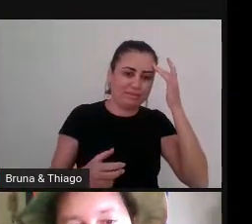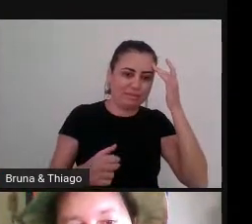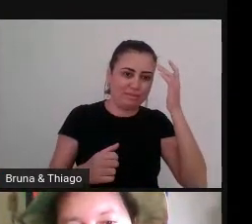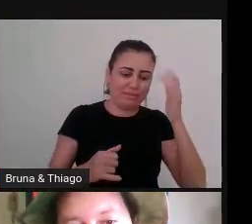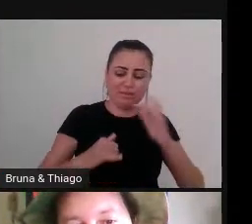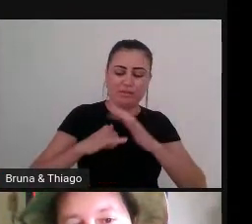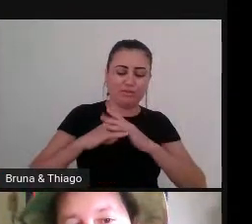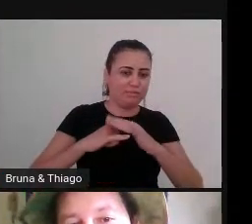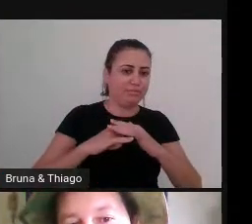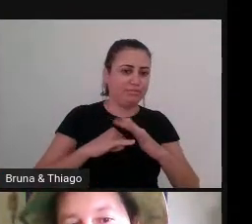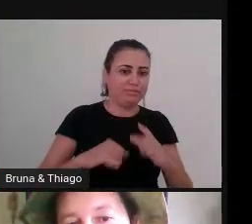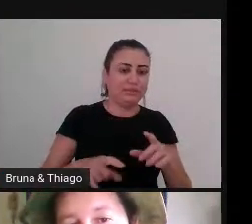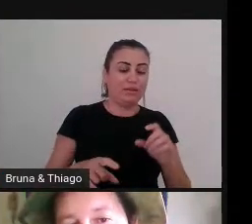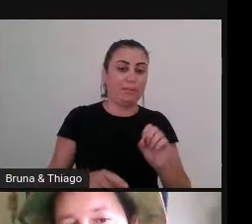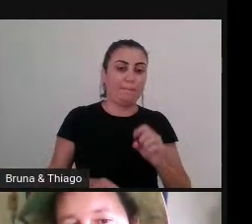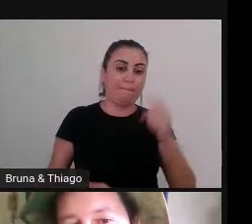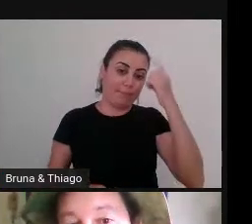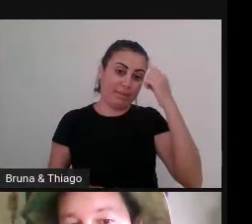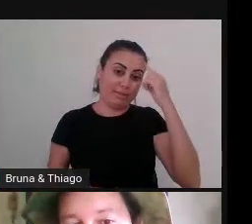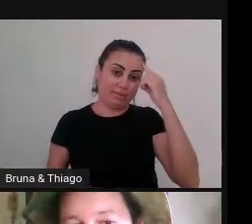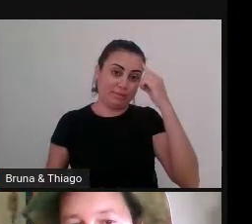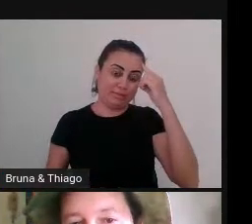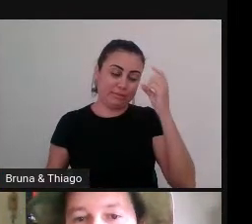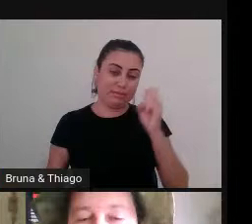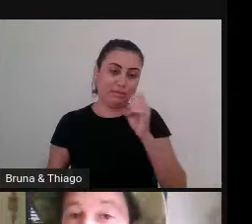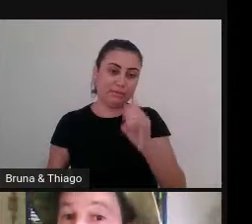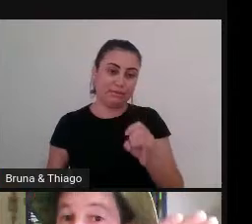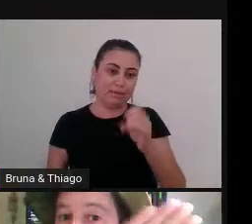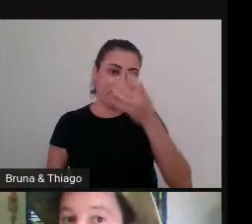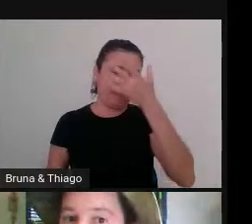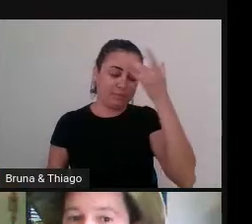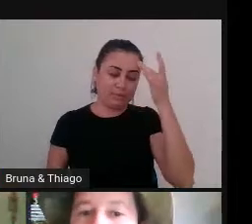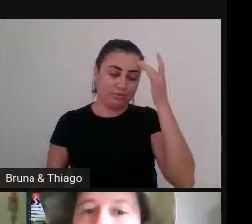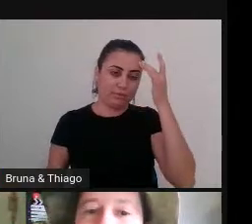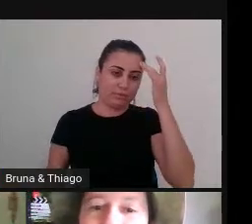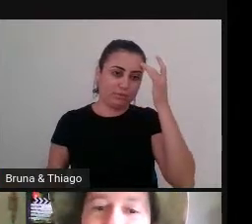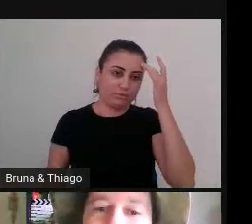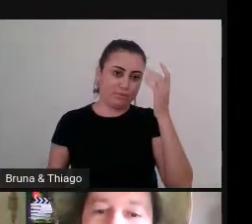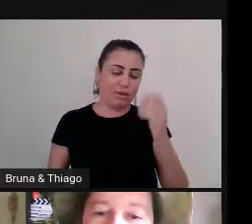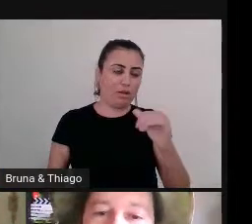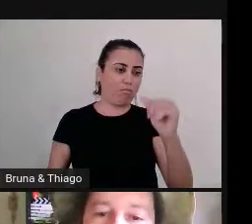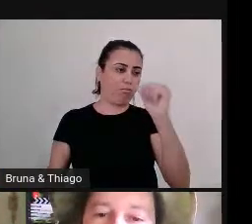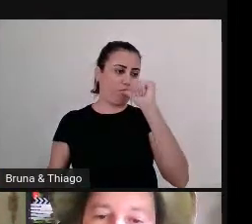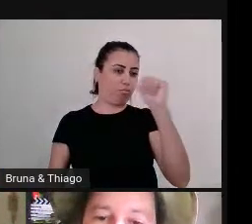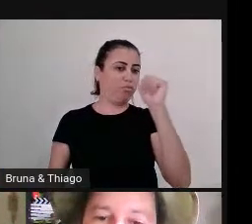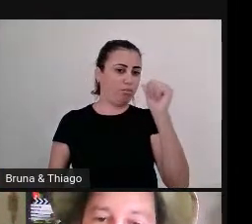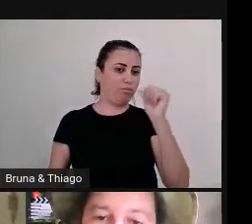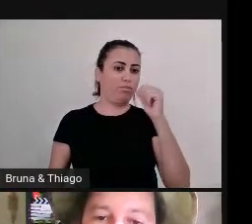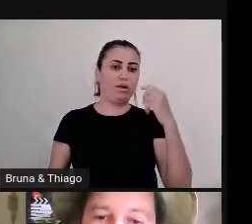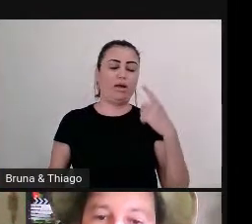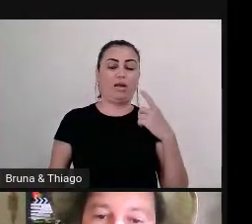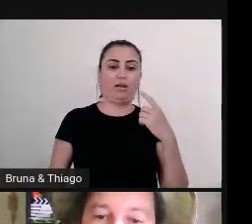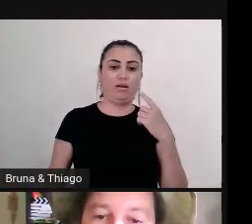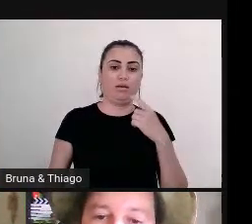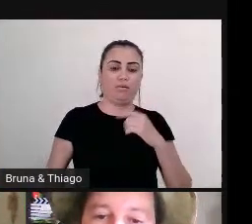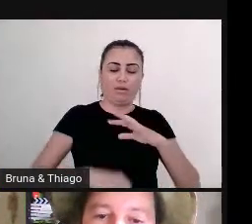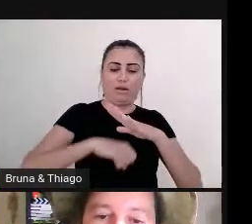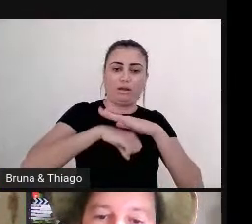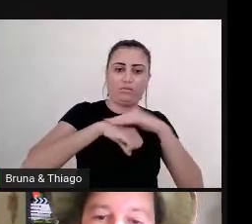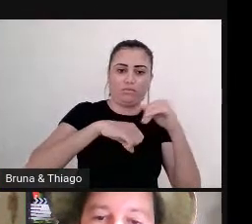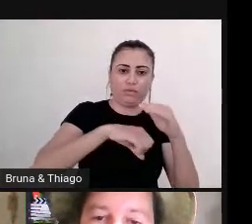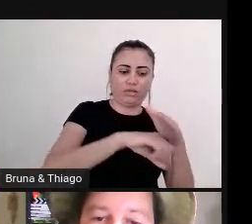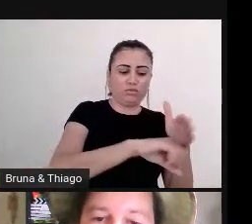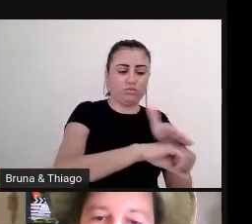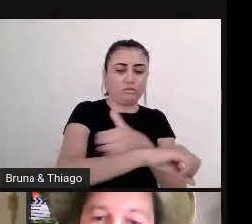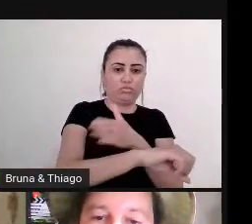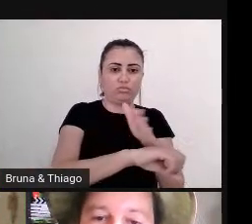o contrário, né? Se ele passa a mão ao contrário, sem querer. Aí, se passar a mão contrária, você vai, né, entrar em contato com esse pelo, que